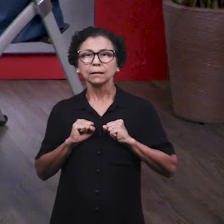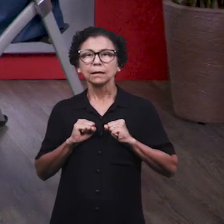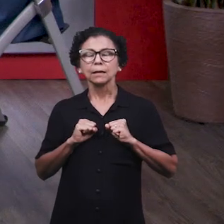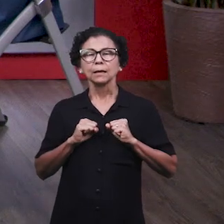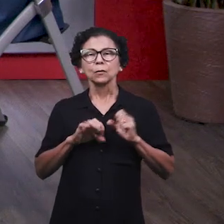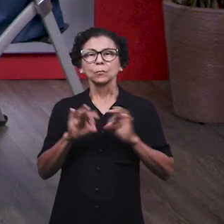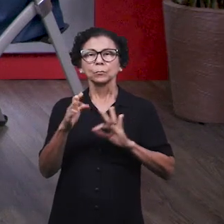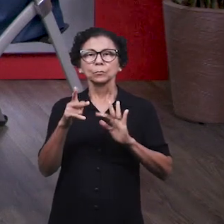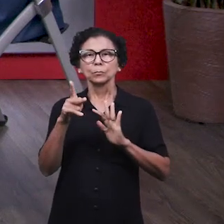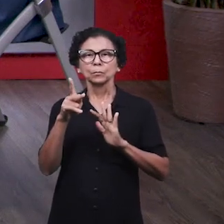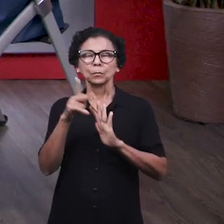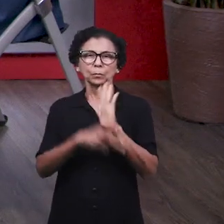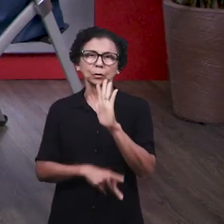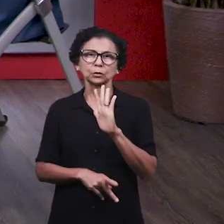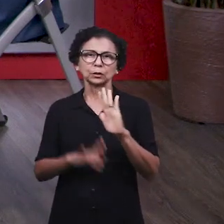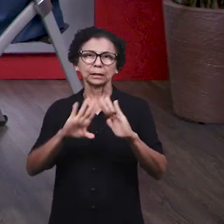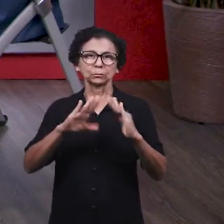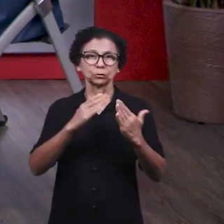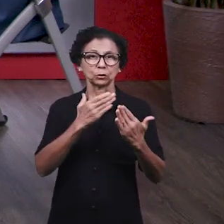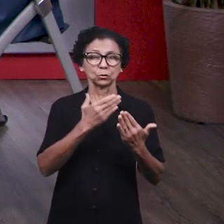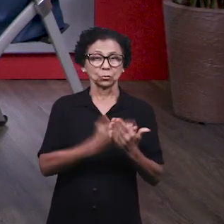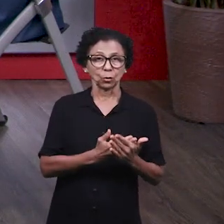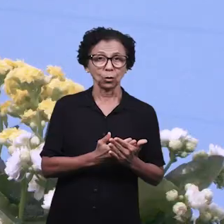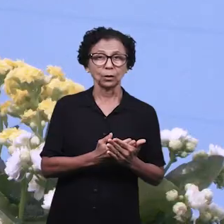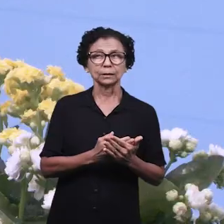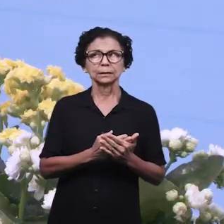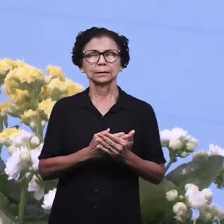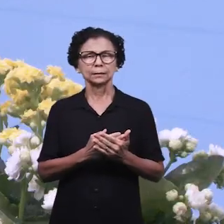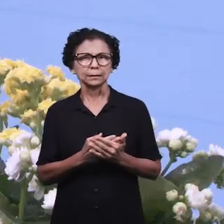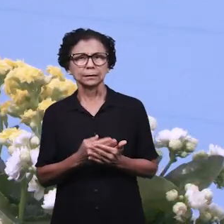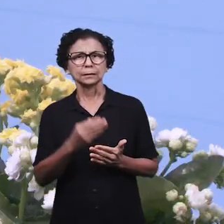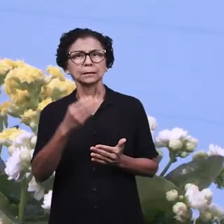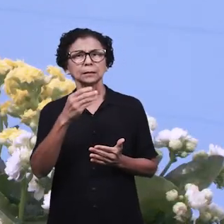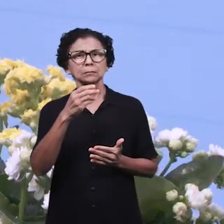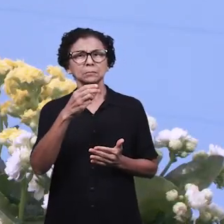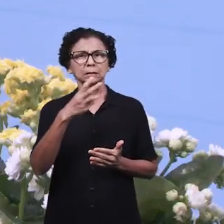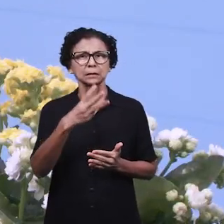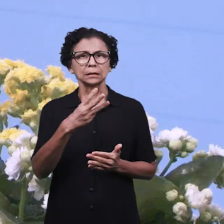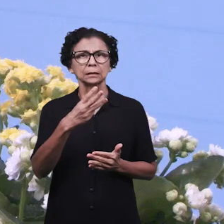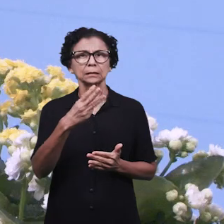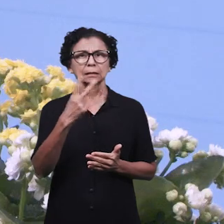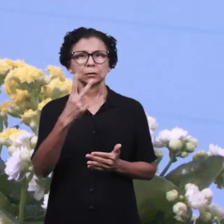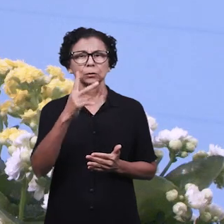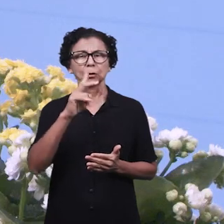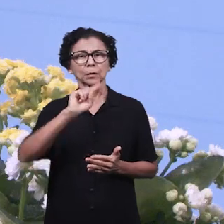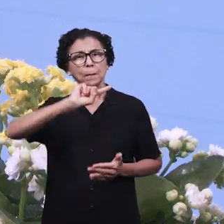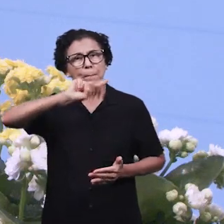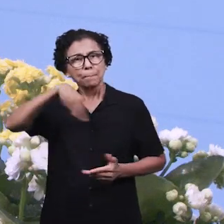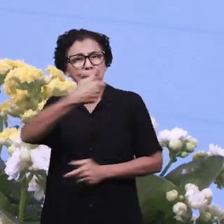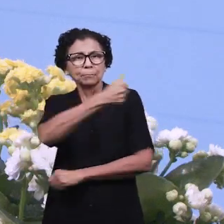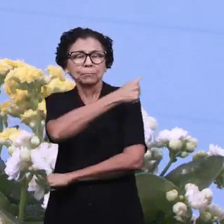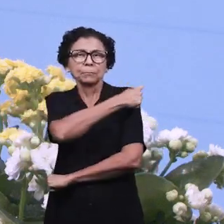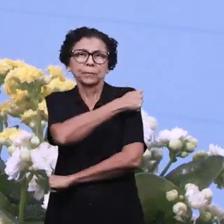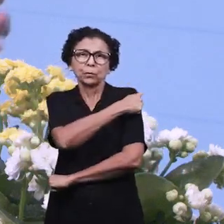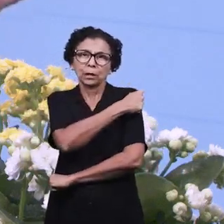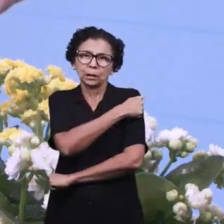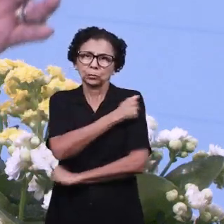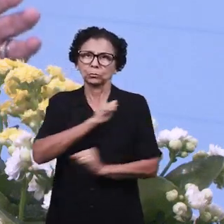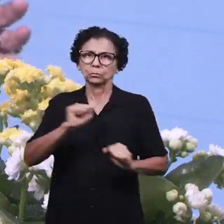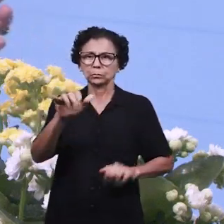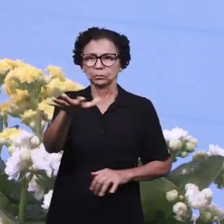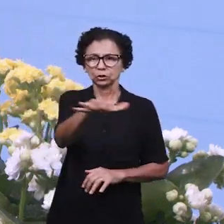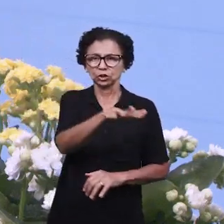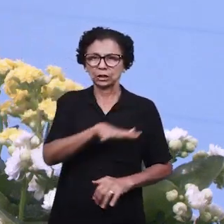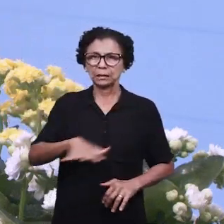num universo de 32 mil alunos, que, na verdade, era, no dia quando eu 32 mil alunos, estadual, municipal,